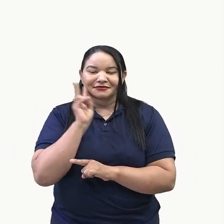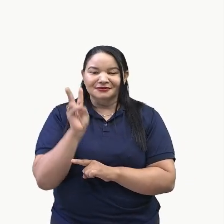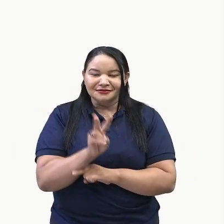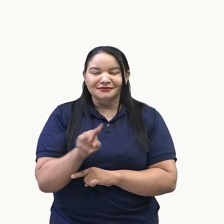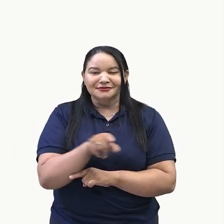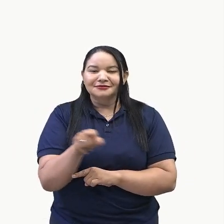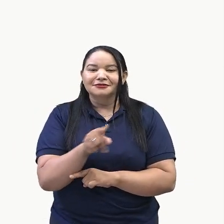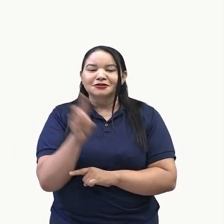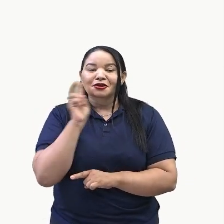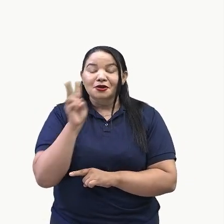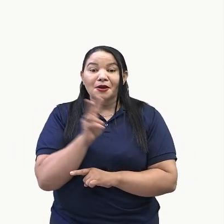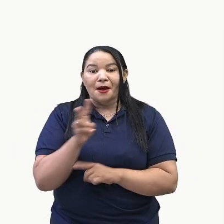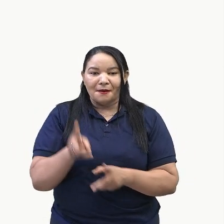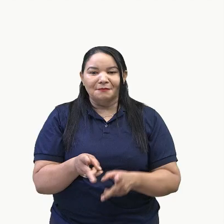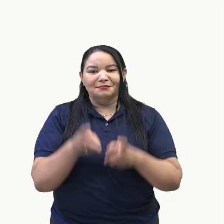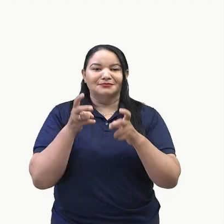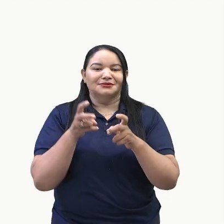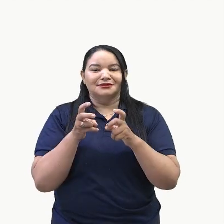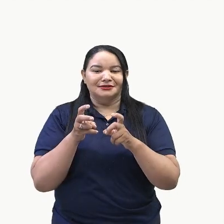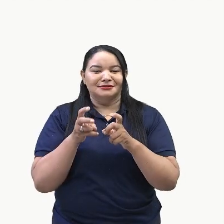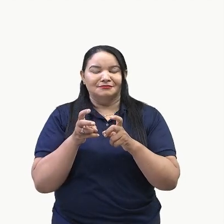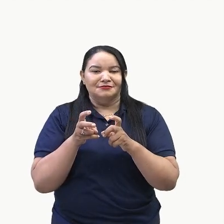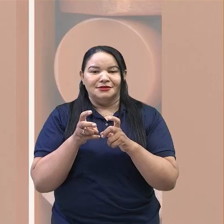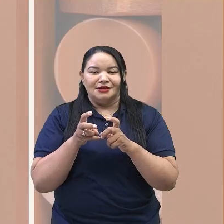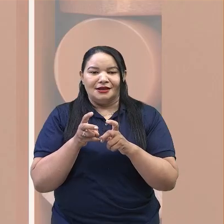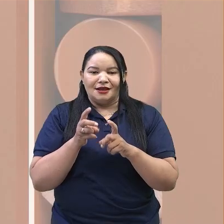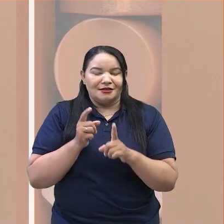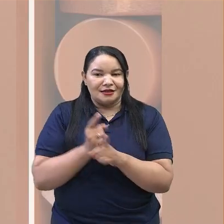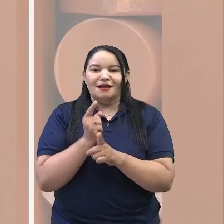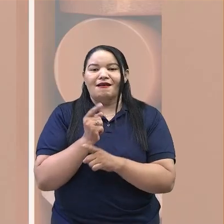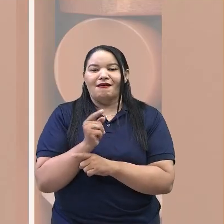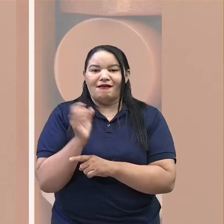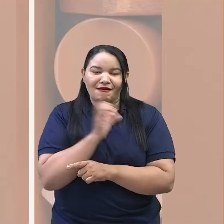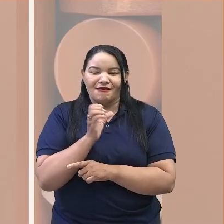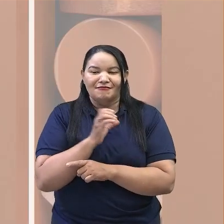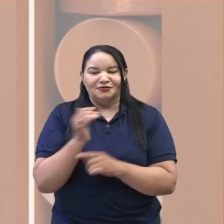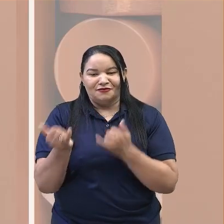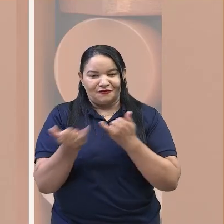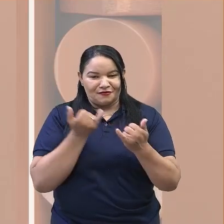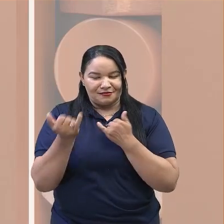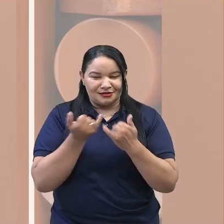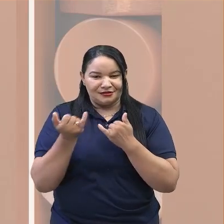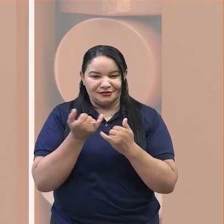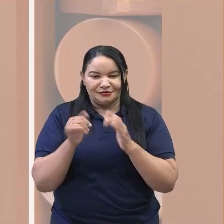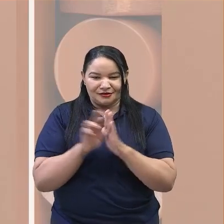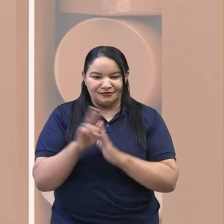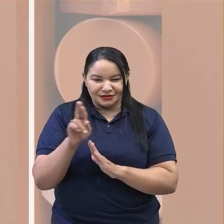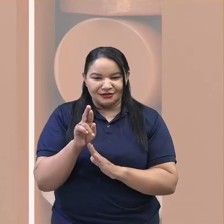para você observar logo de cara as informações que estão ali sendo